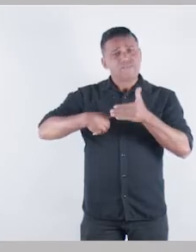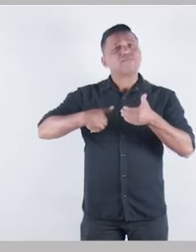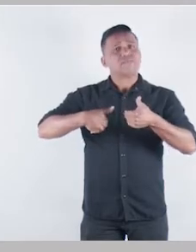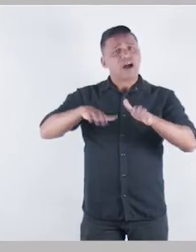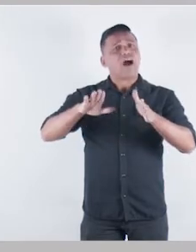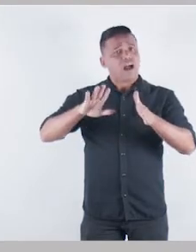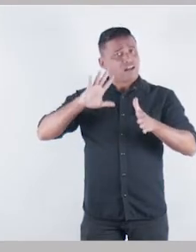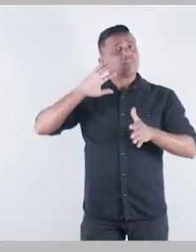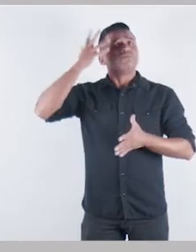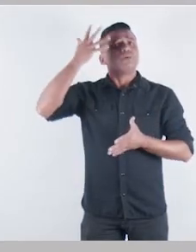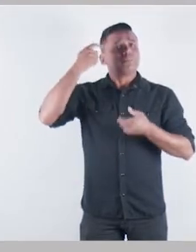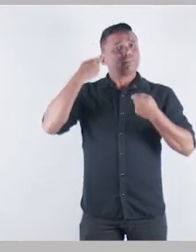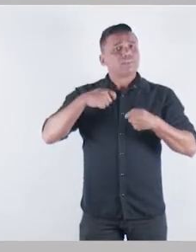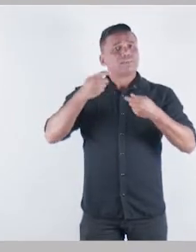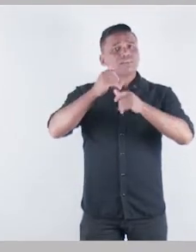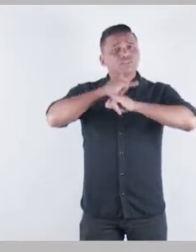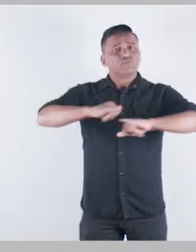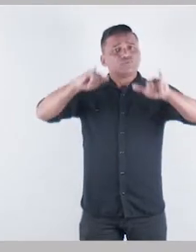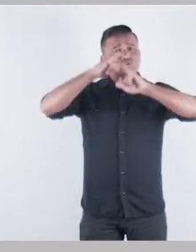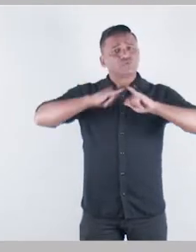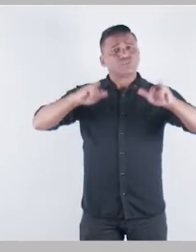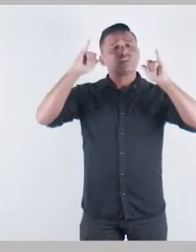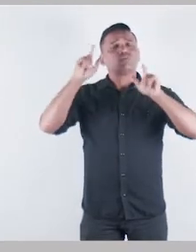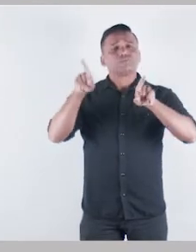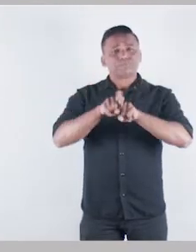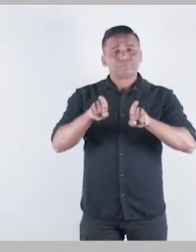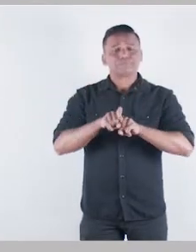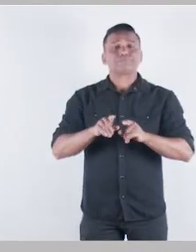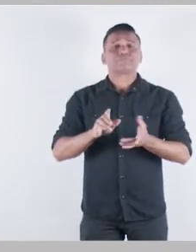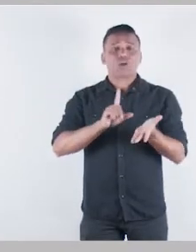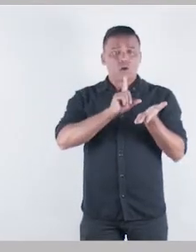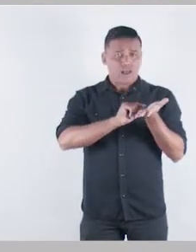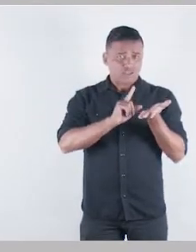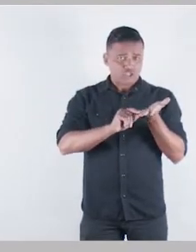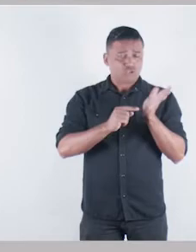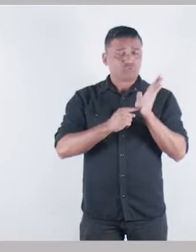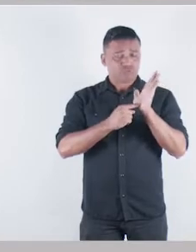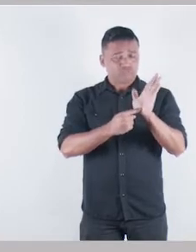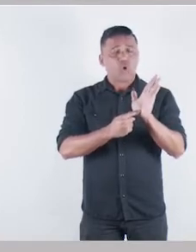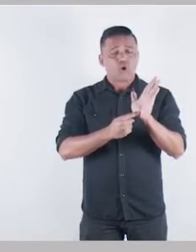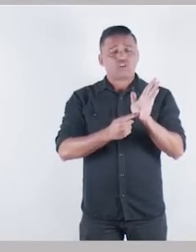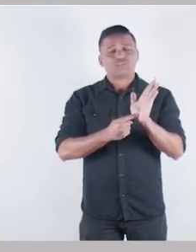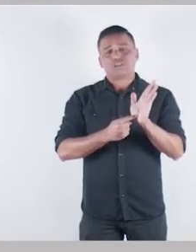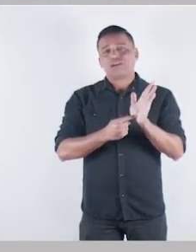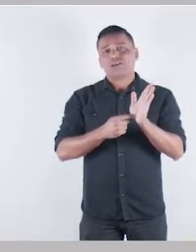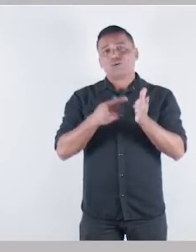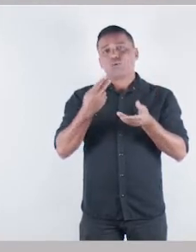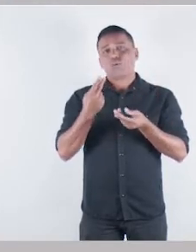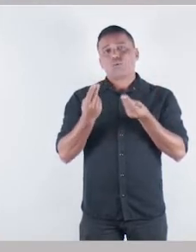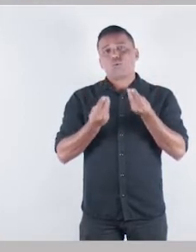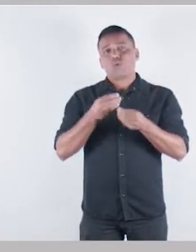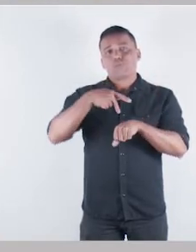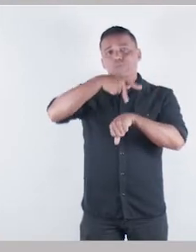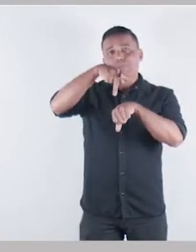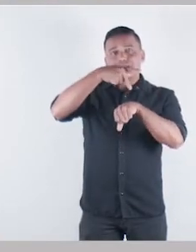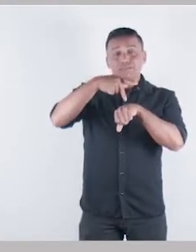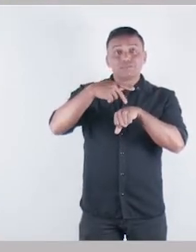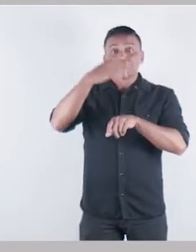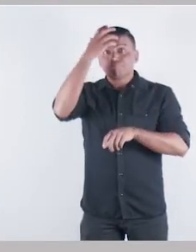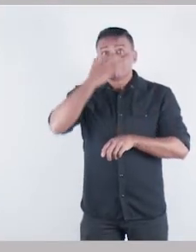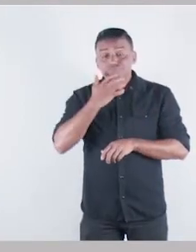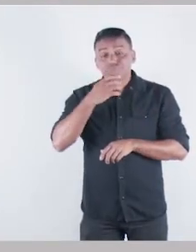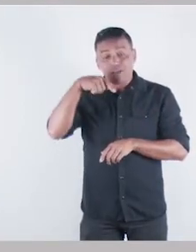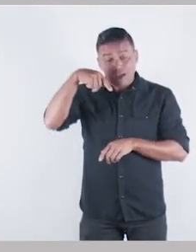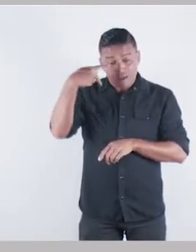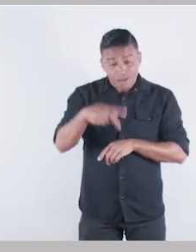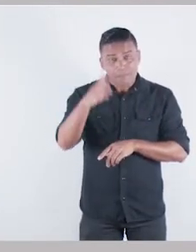direito. E eu reflito um pouco sobre isso nesse artigo sobre as hegemonias nacionais e as ações afirmativas no Brasil.